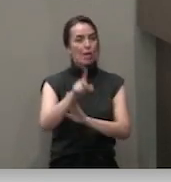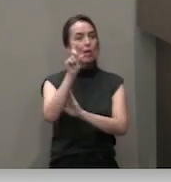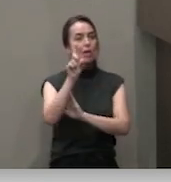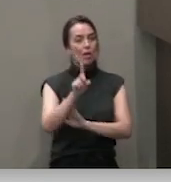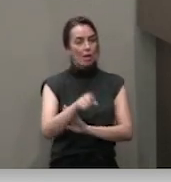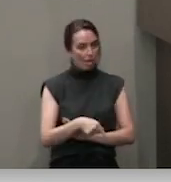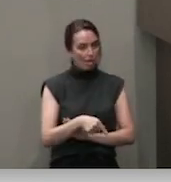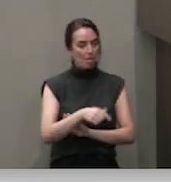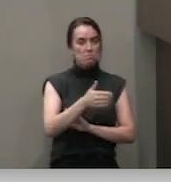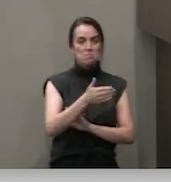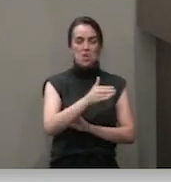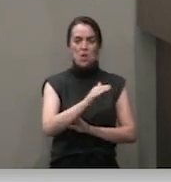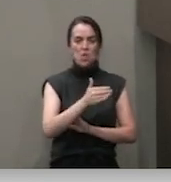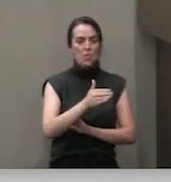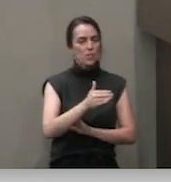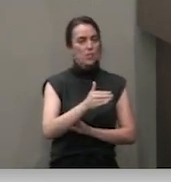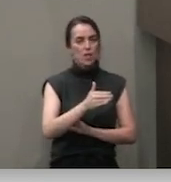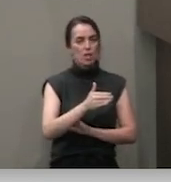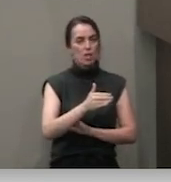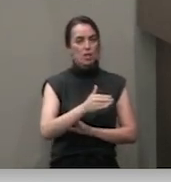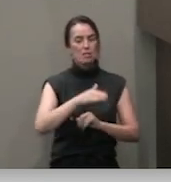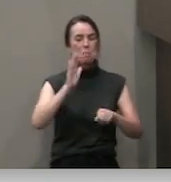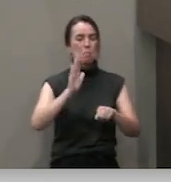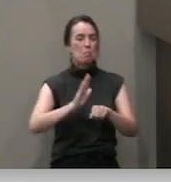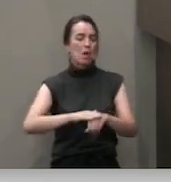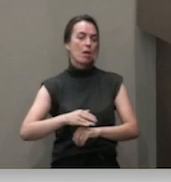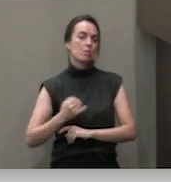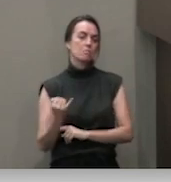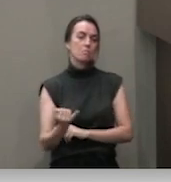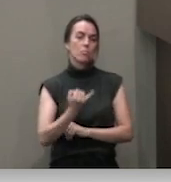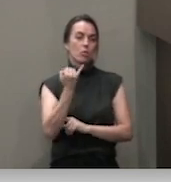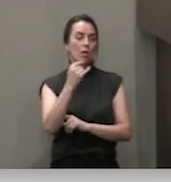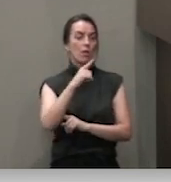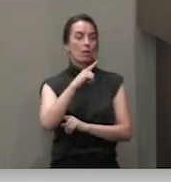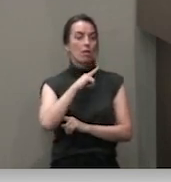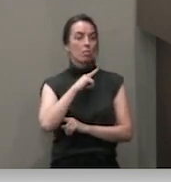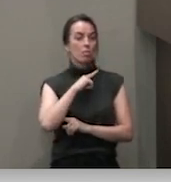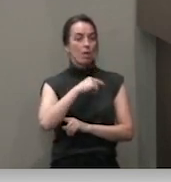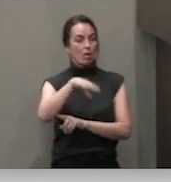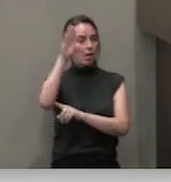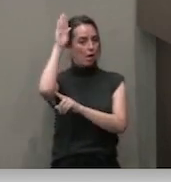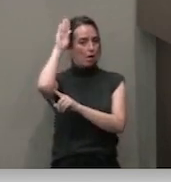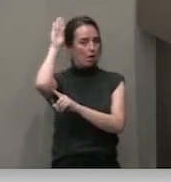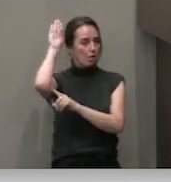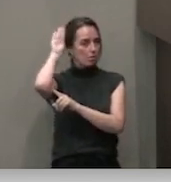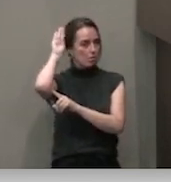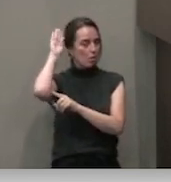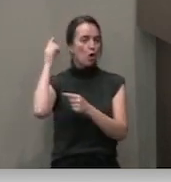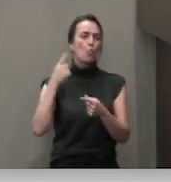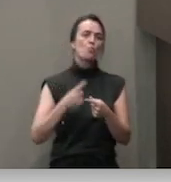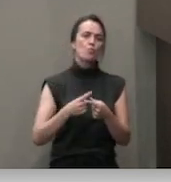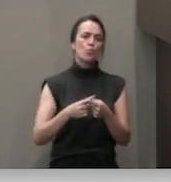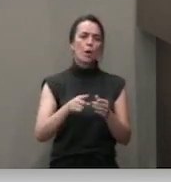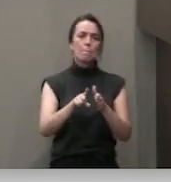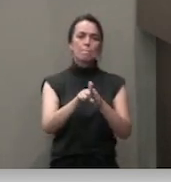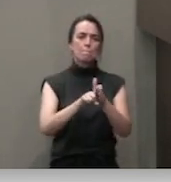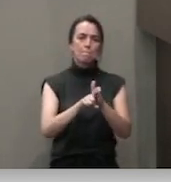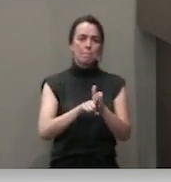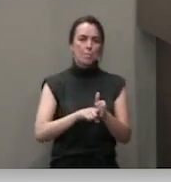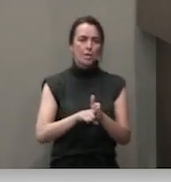talvez o trabalho mais important que se tem numa academia porque a pesquisa ela